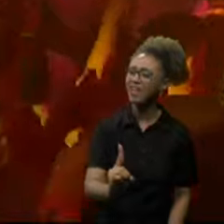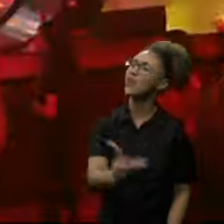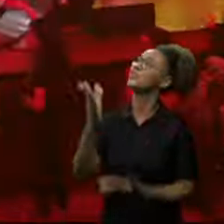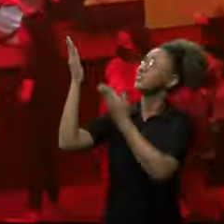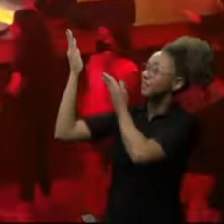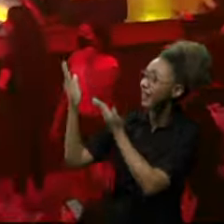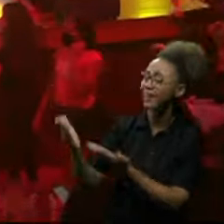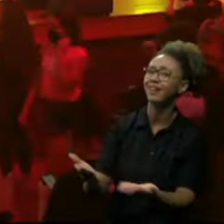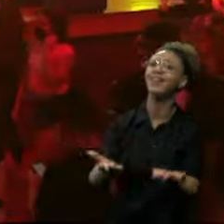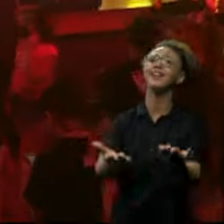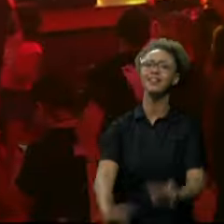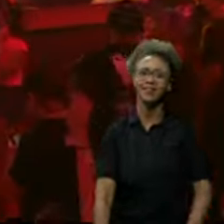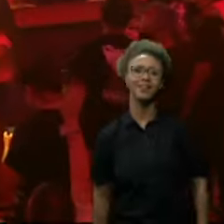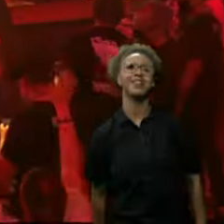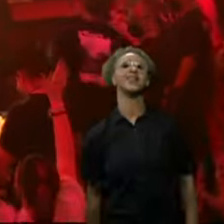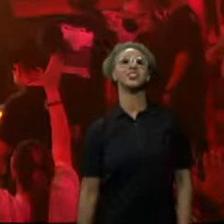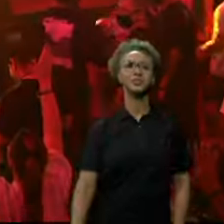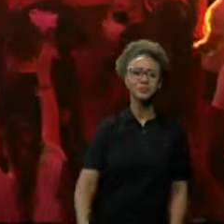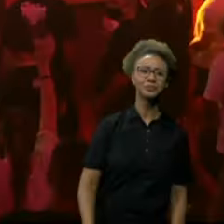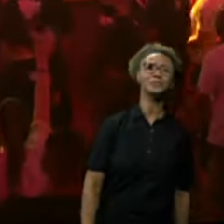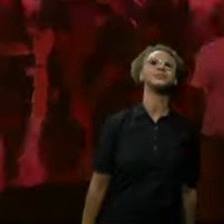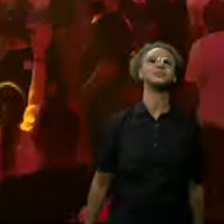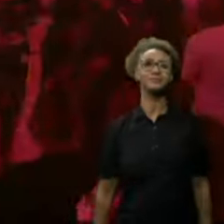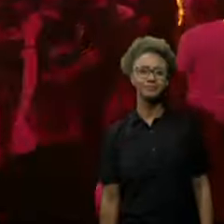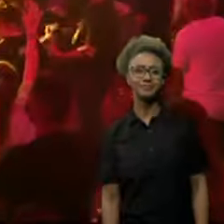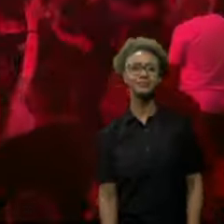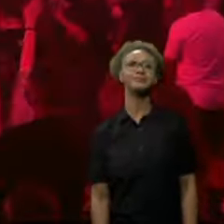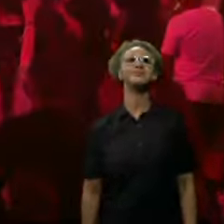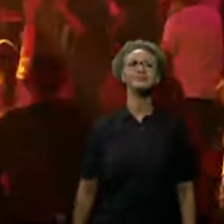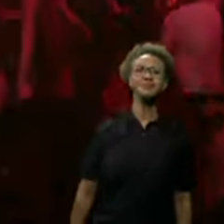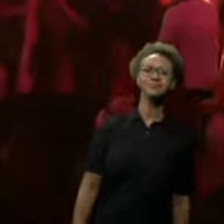oi oi eu